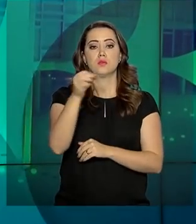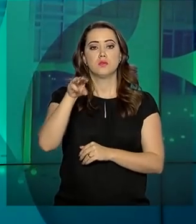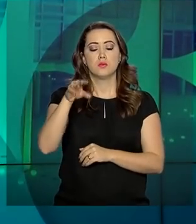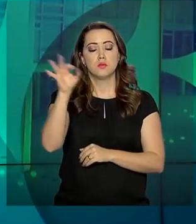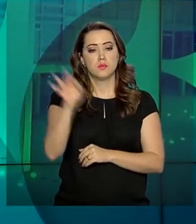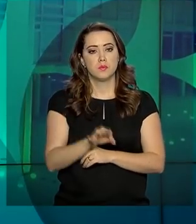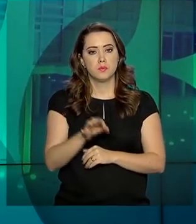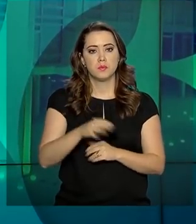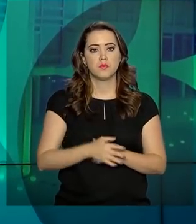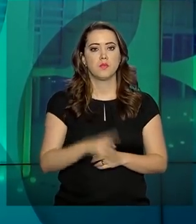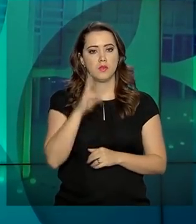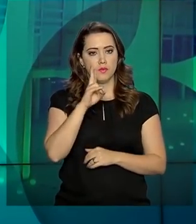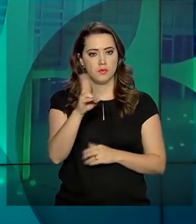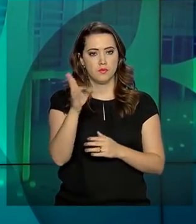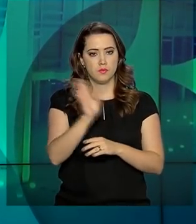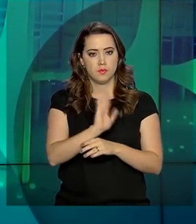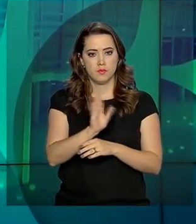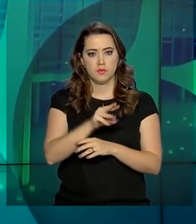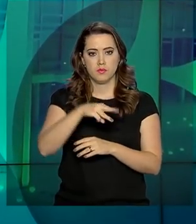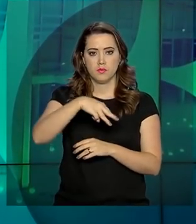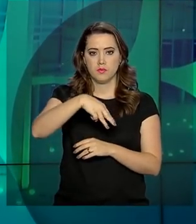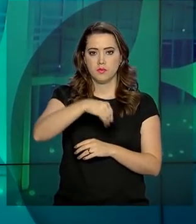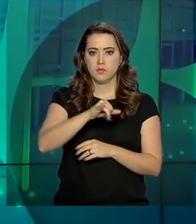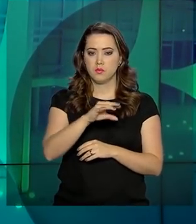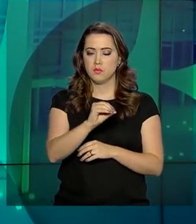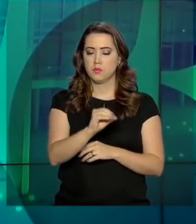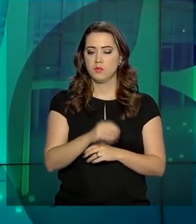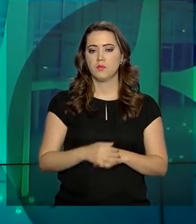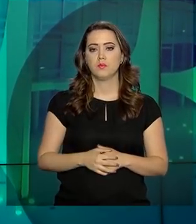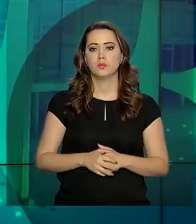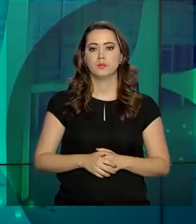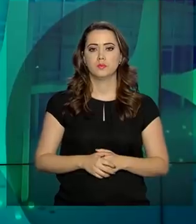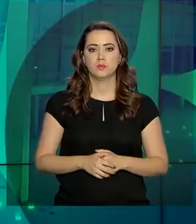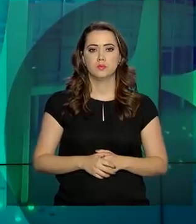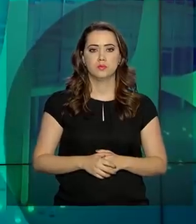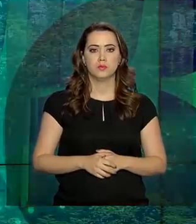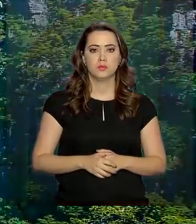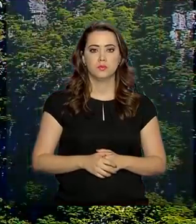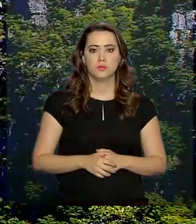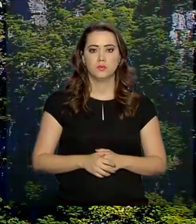de 6%. Confira na reportagem de Maurício de Almeida.